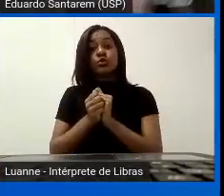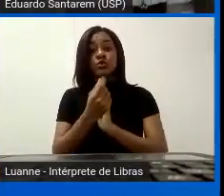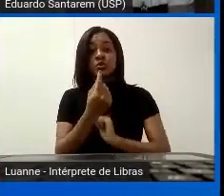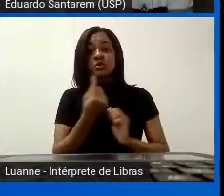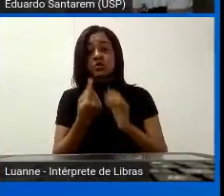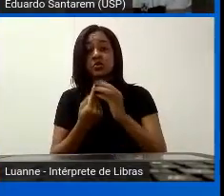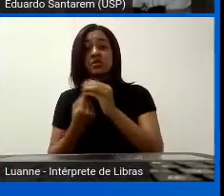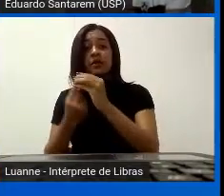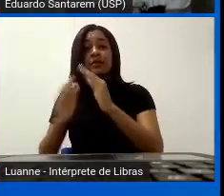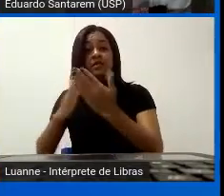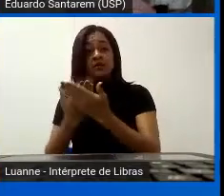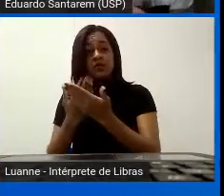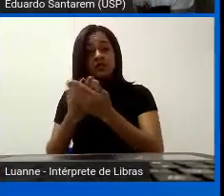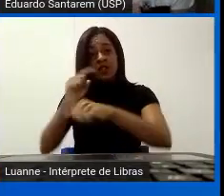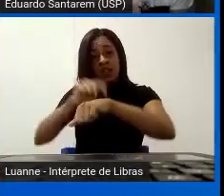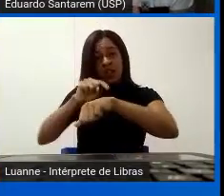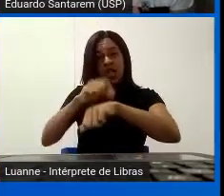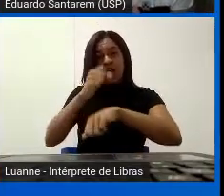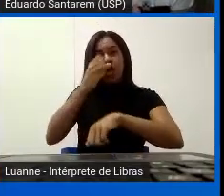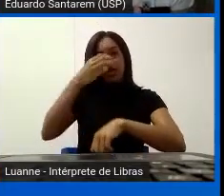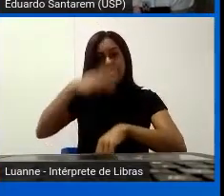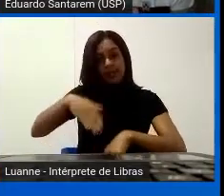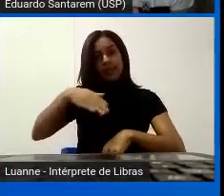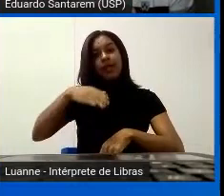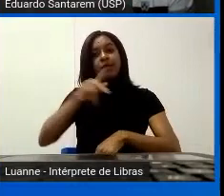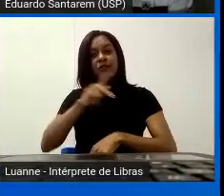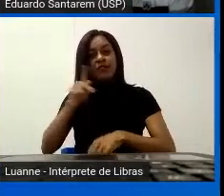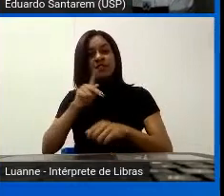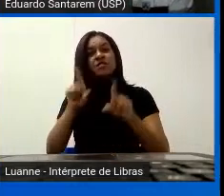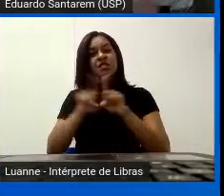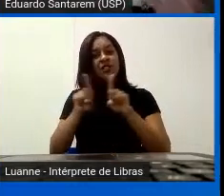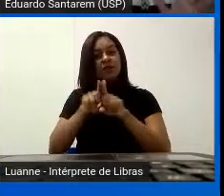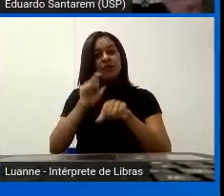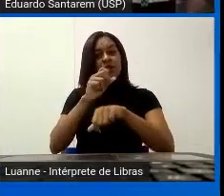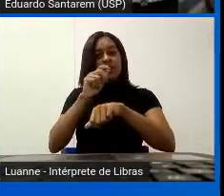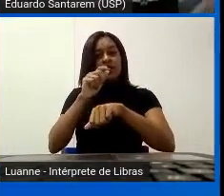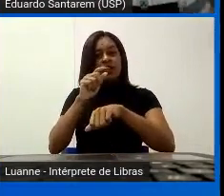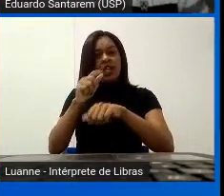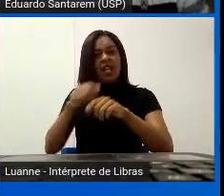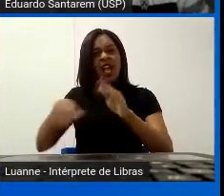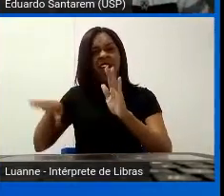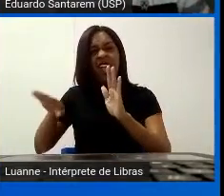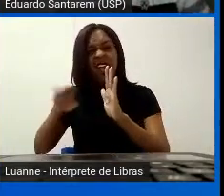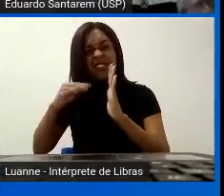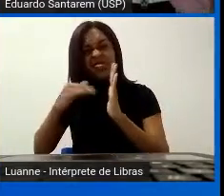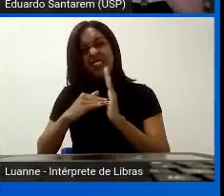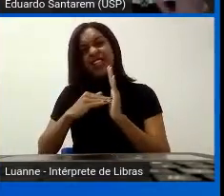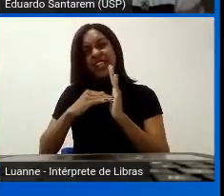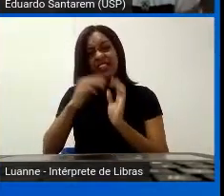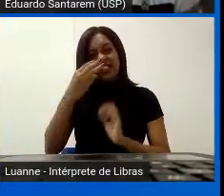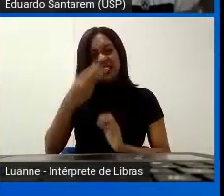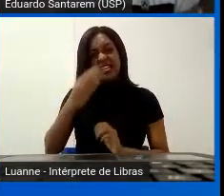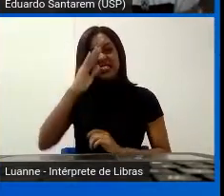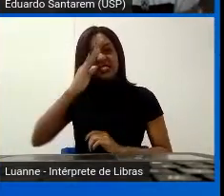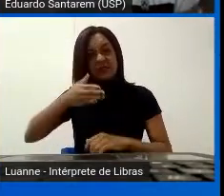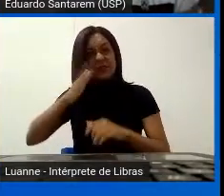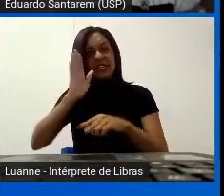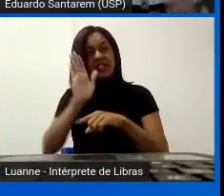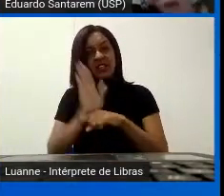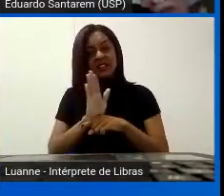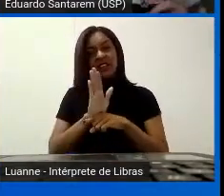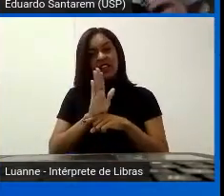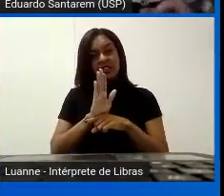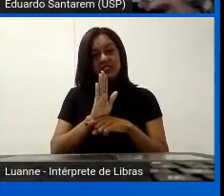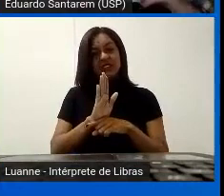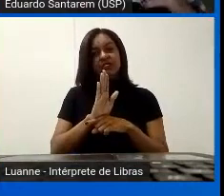na escola 8:30 o professor entrava 8:30 também e a criançada ficava até 3:30 na escola bom depois das 3:30 passava com 20 a 25